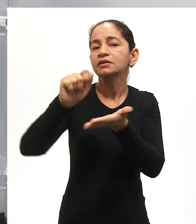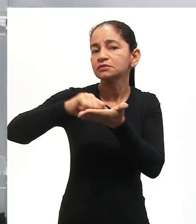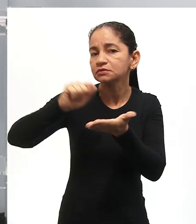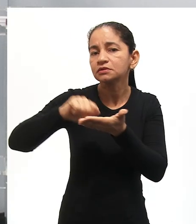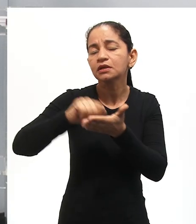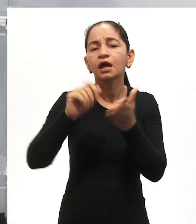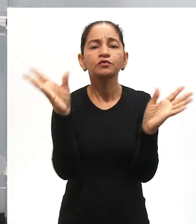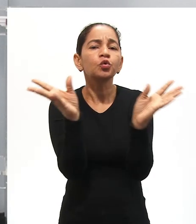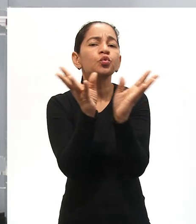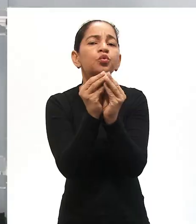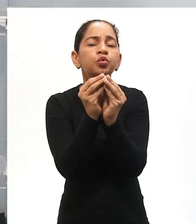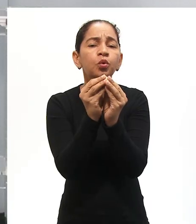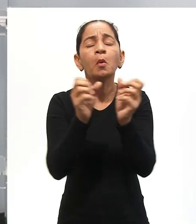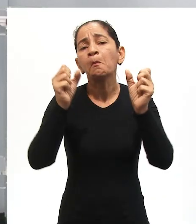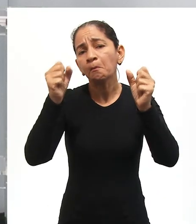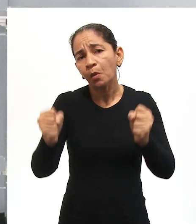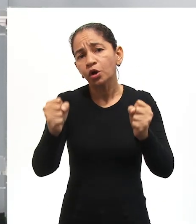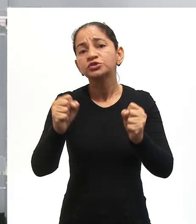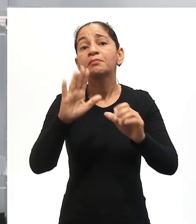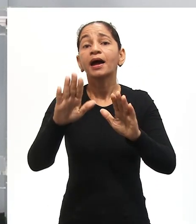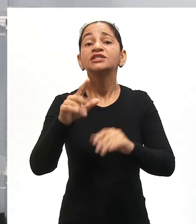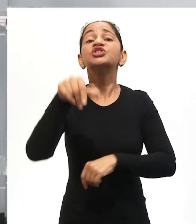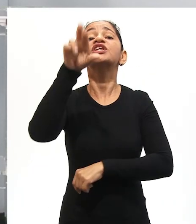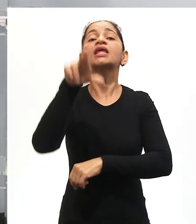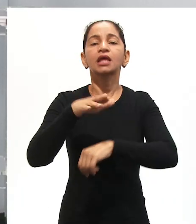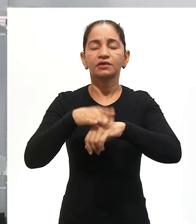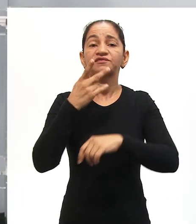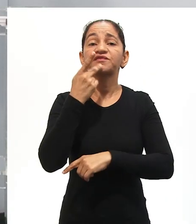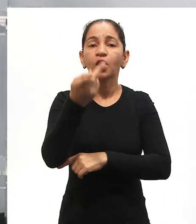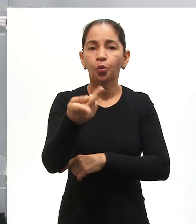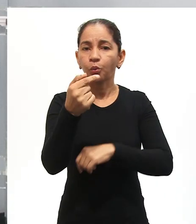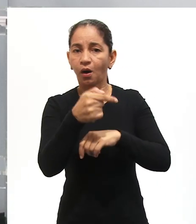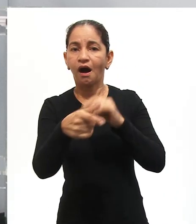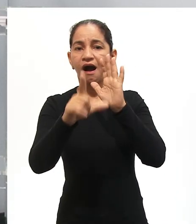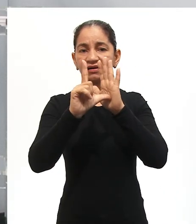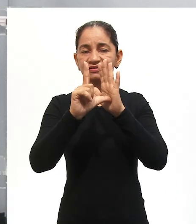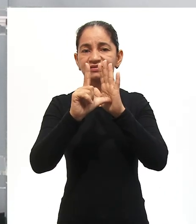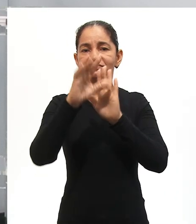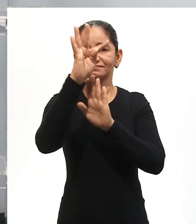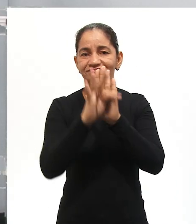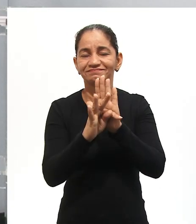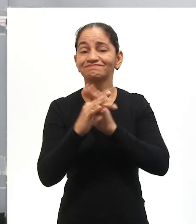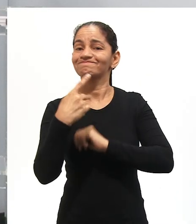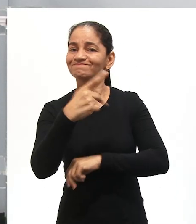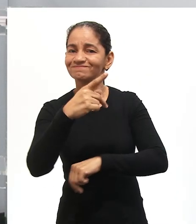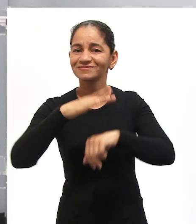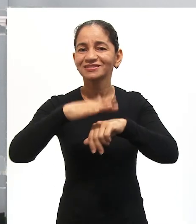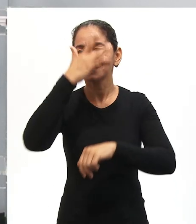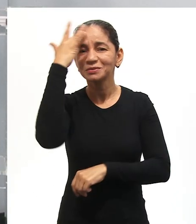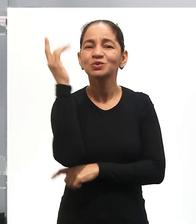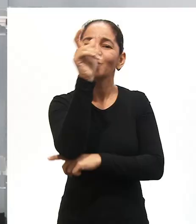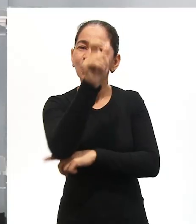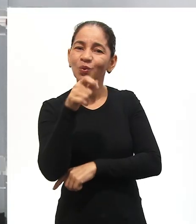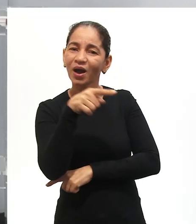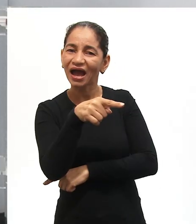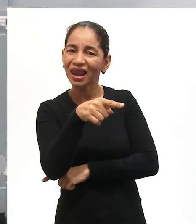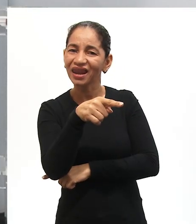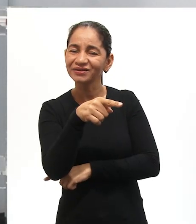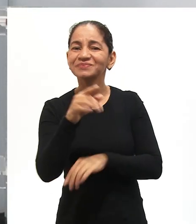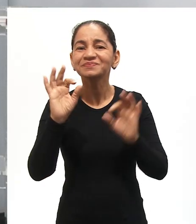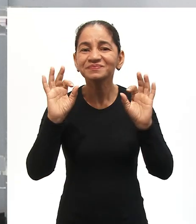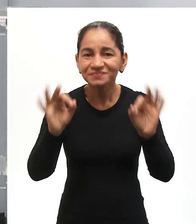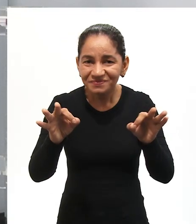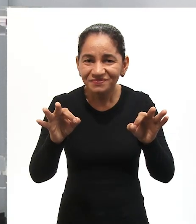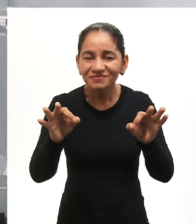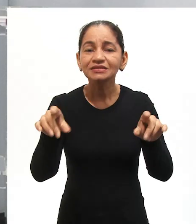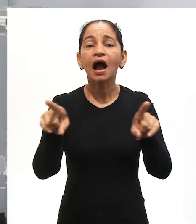ou você escreve na íntegra, mas diz lá que é de determinado autor, tá? Então é muito importante vocês